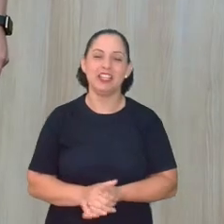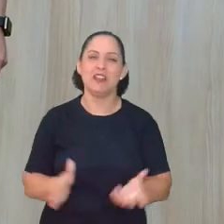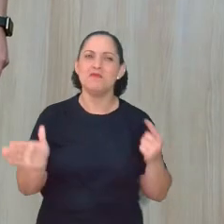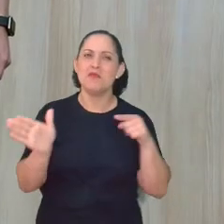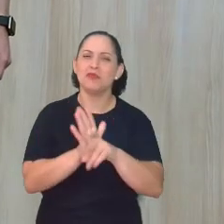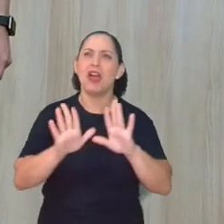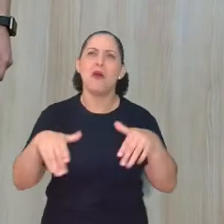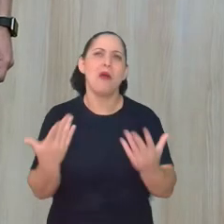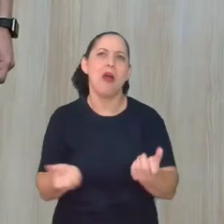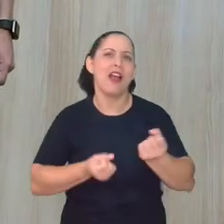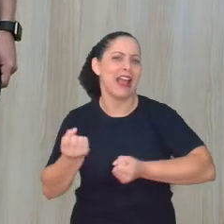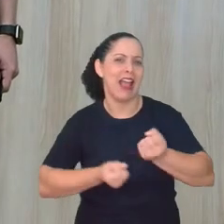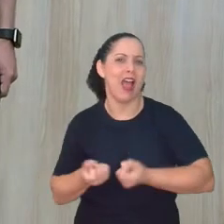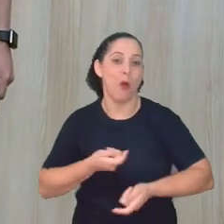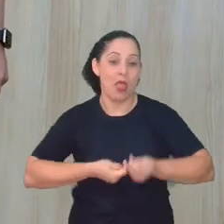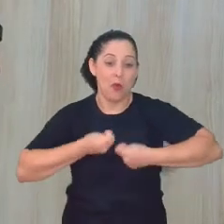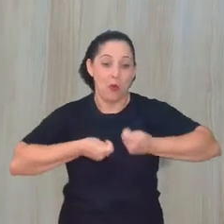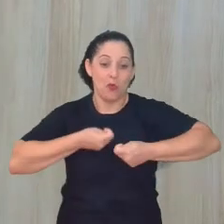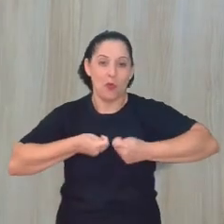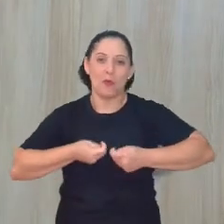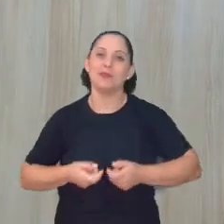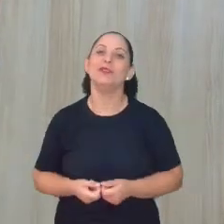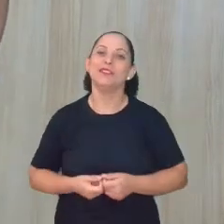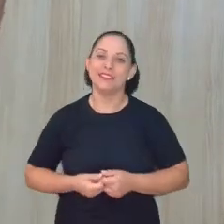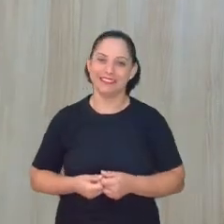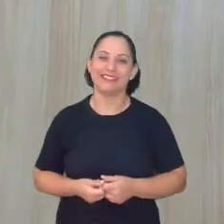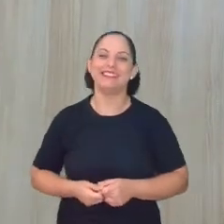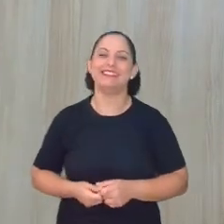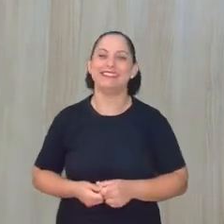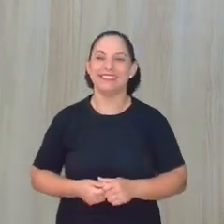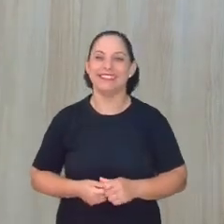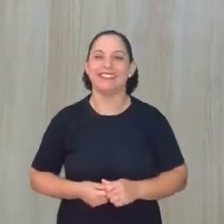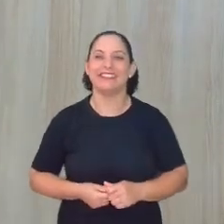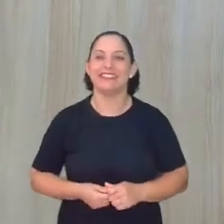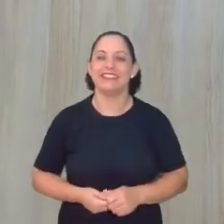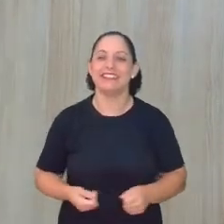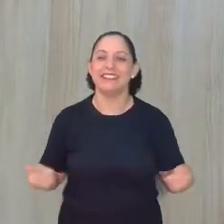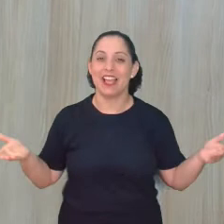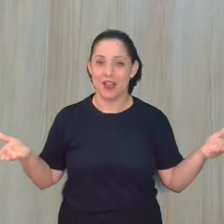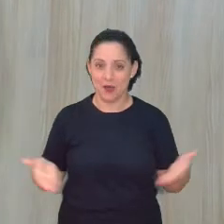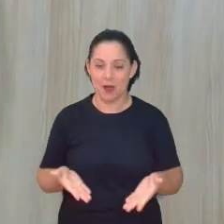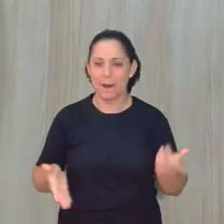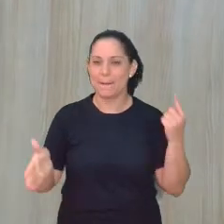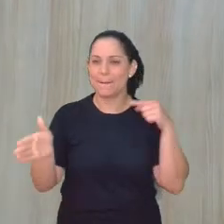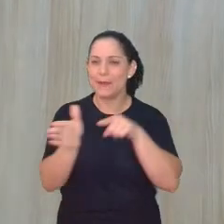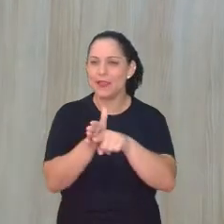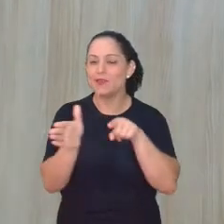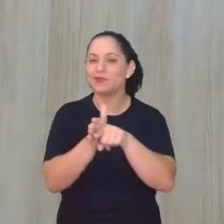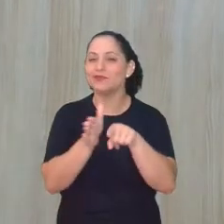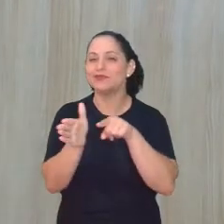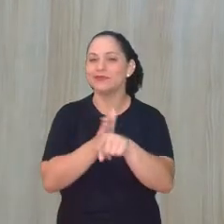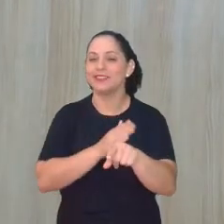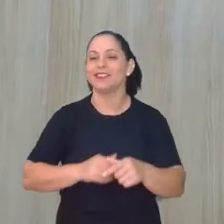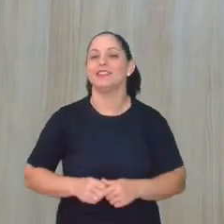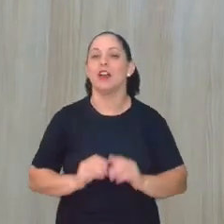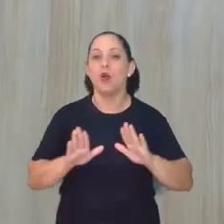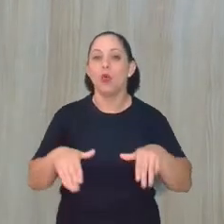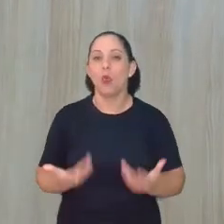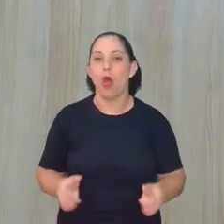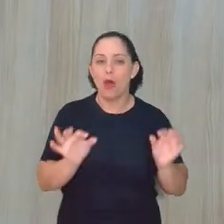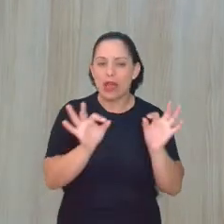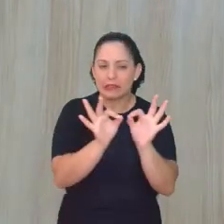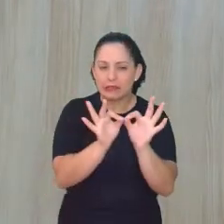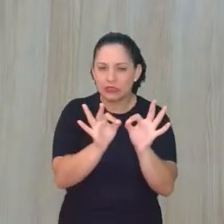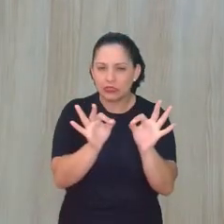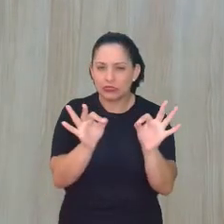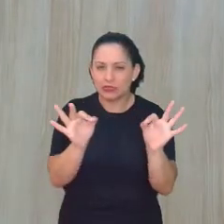Esse carro tá econômico de É o verdade. carro de Geórgia, acho que É o carro de Geórgia. Então, veja só. Pergunta é a seguinte. Qual a distância